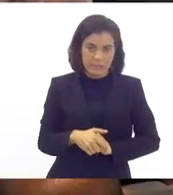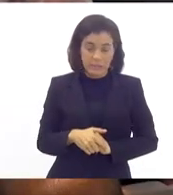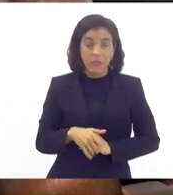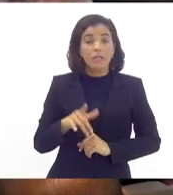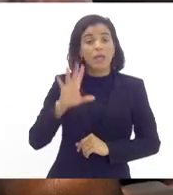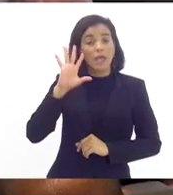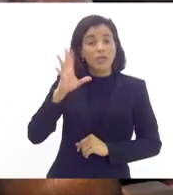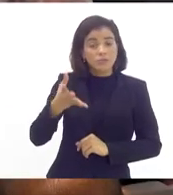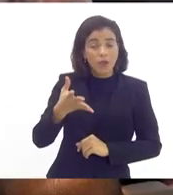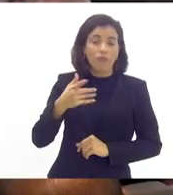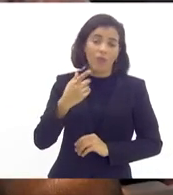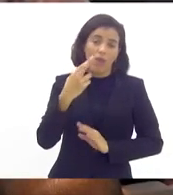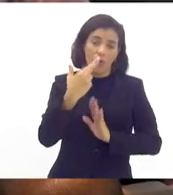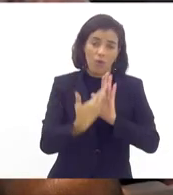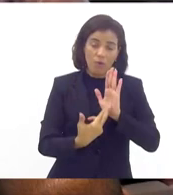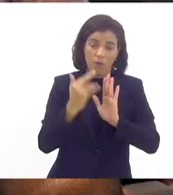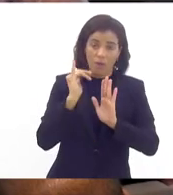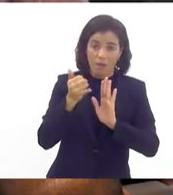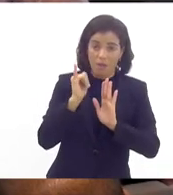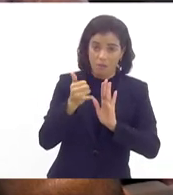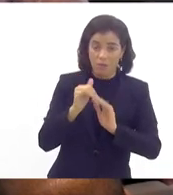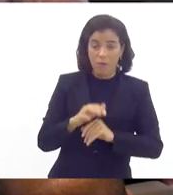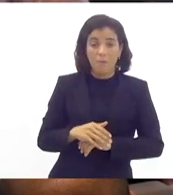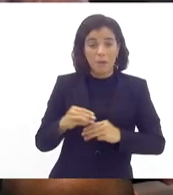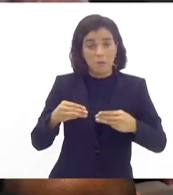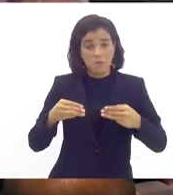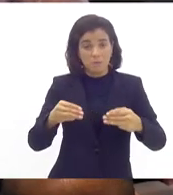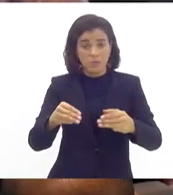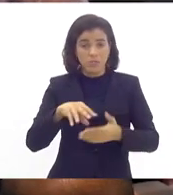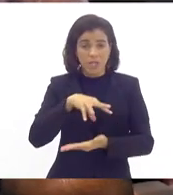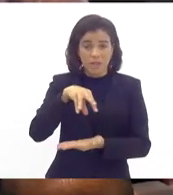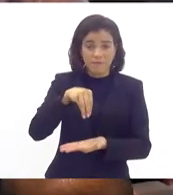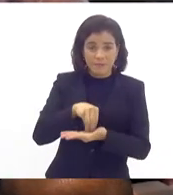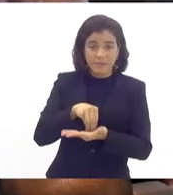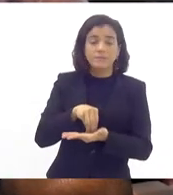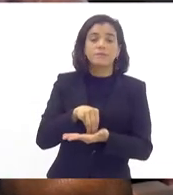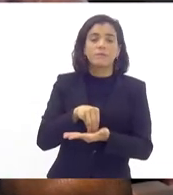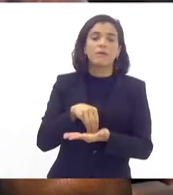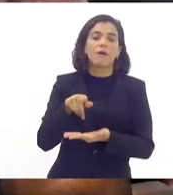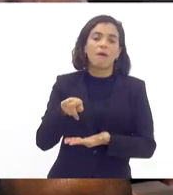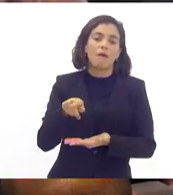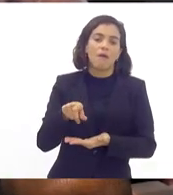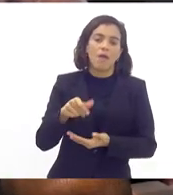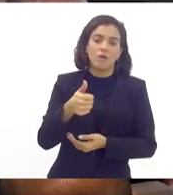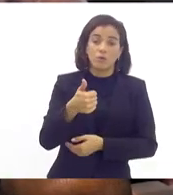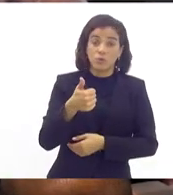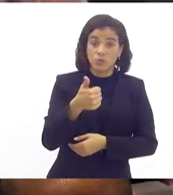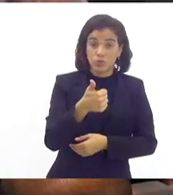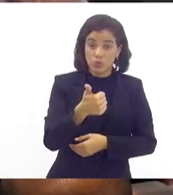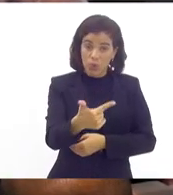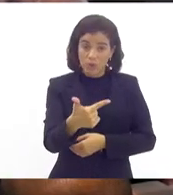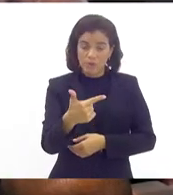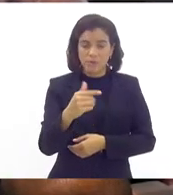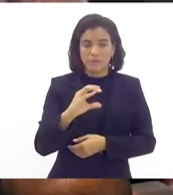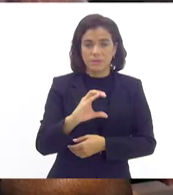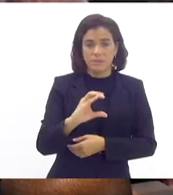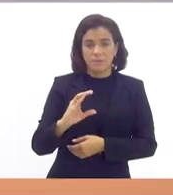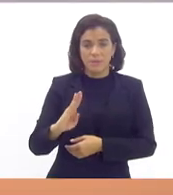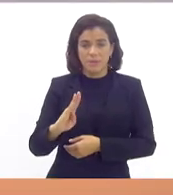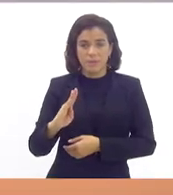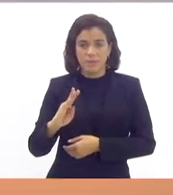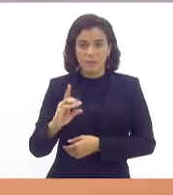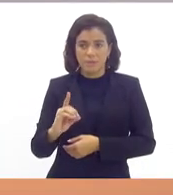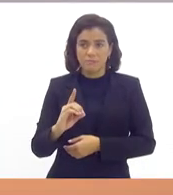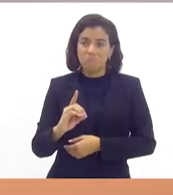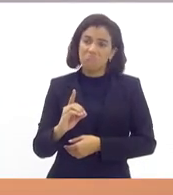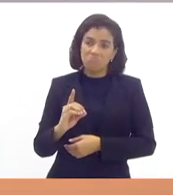a decisão final é o relator. Mas, do ponto de vista do Ministério da Fazenda, se os próprios estados, que são os donos do ITCMD, são a favor, obviamente nós vamos ser a favor